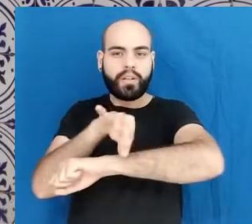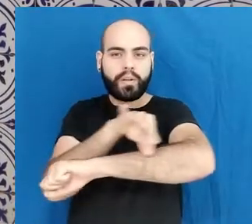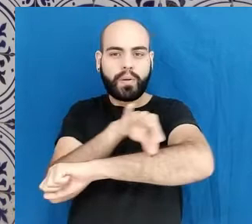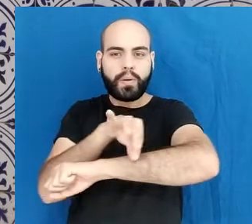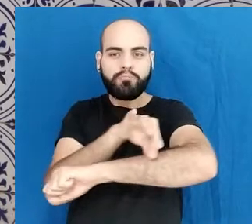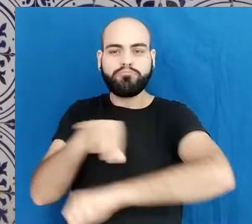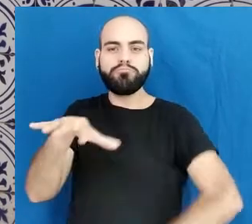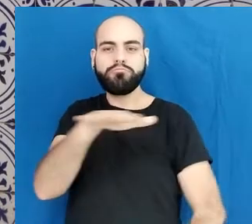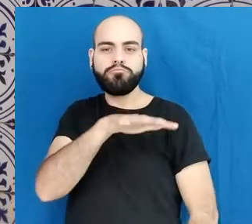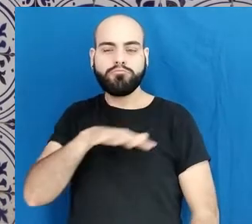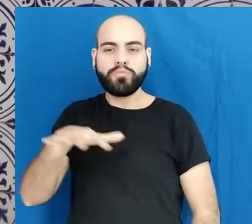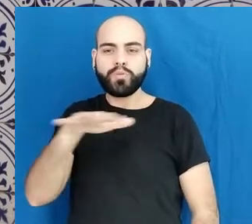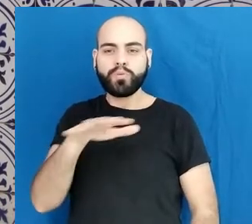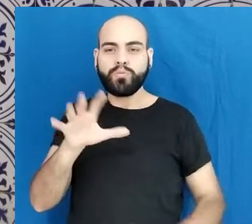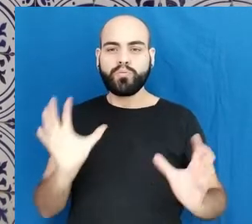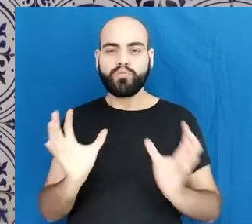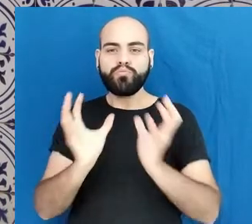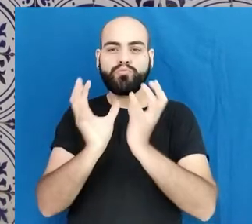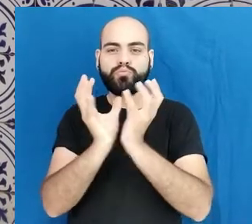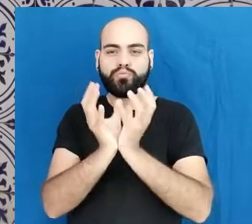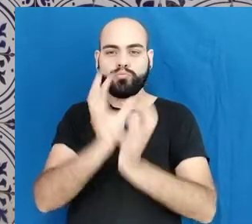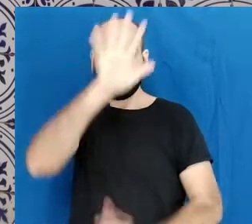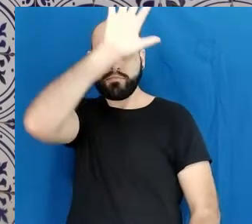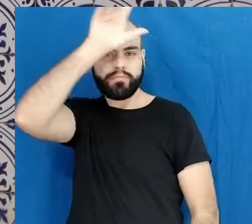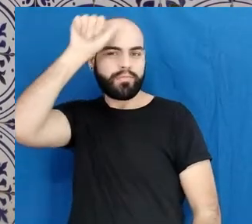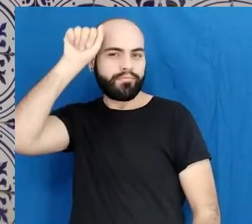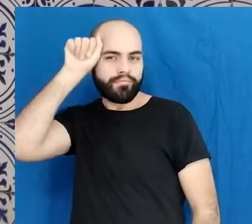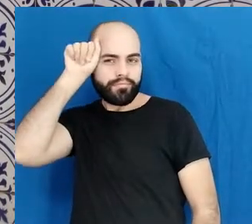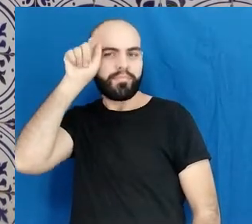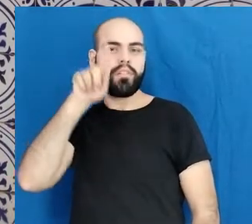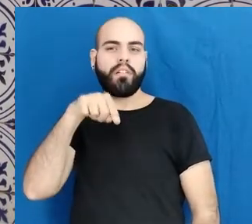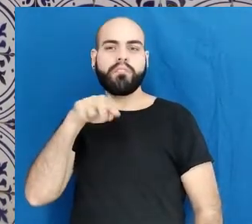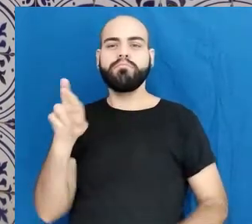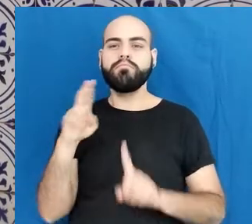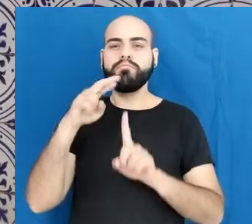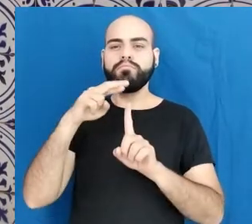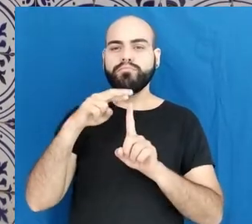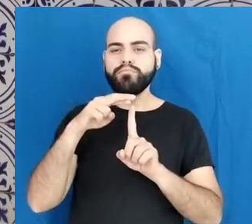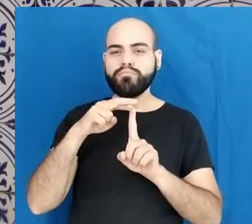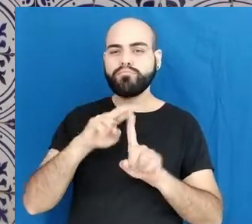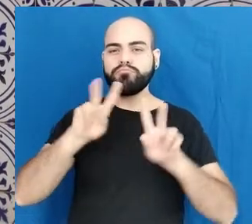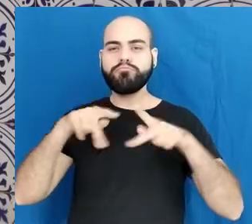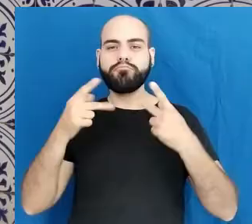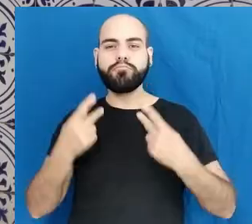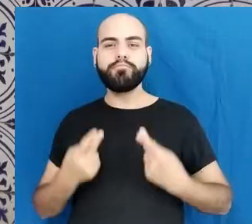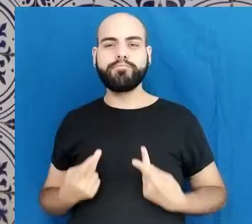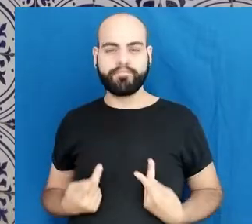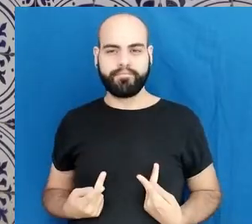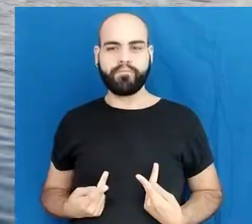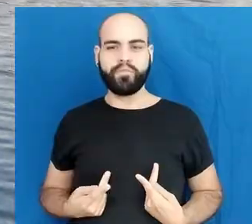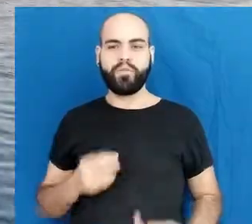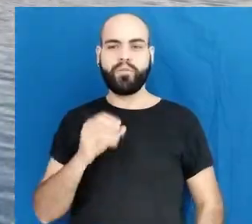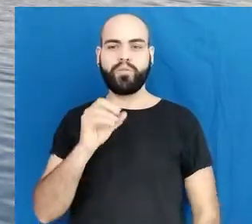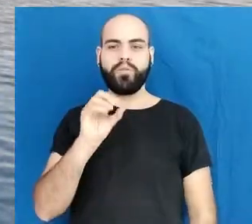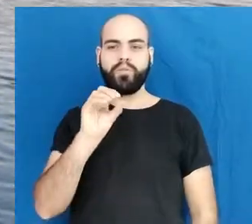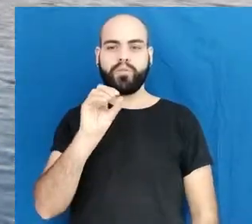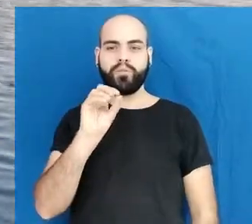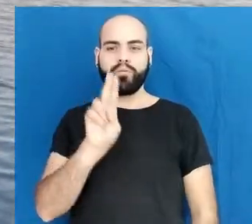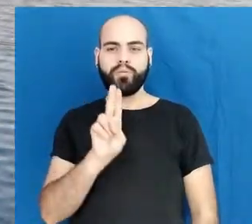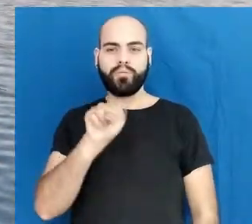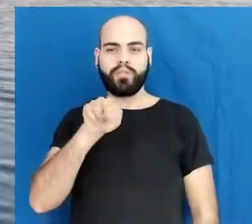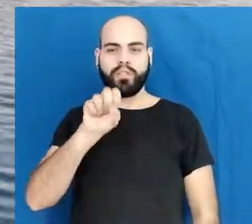e Design. A casa integra o Conjunto Moderno da Pampulha, declarado Patrimônio Cultural da Humanidade pela Unesco.